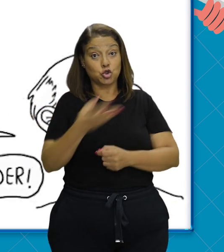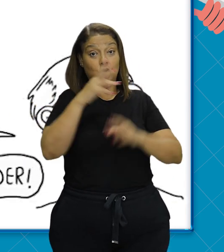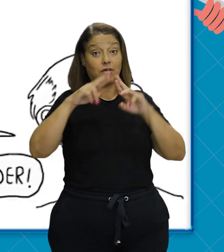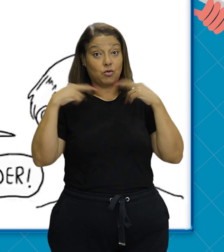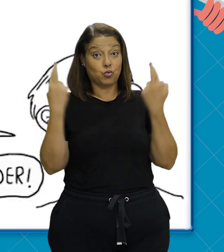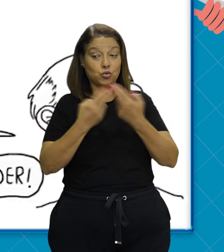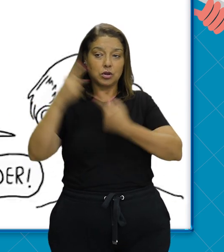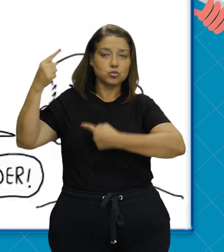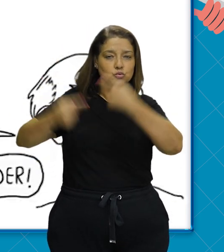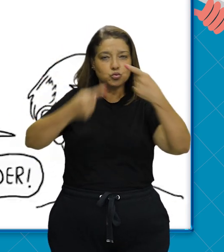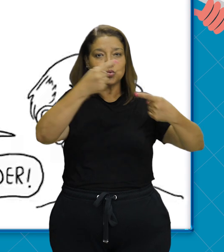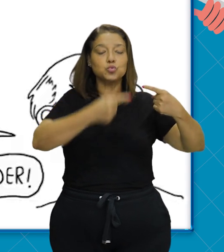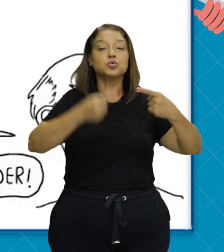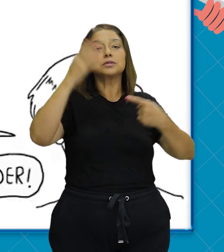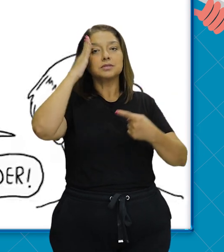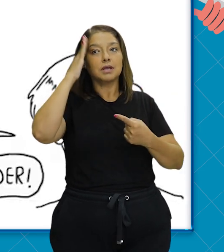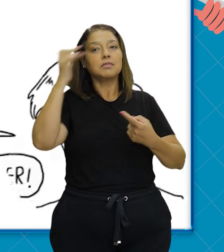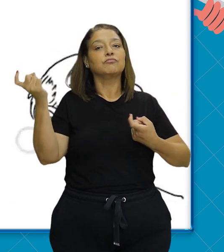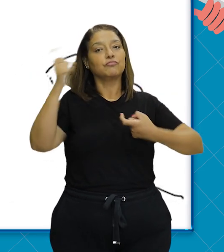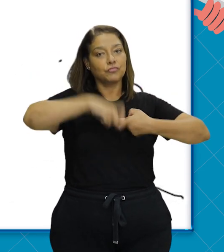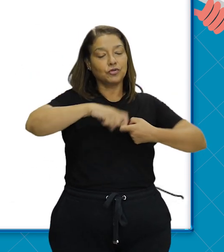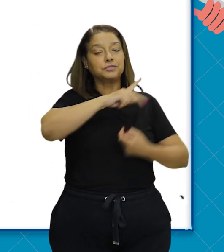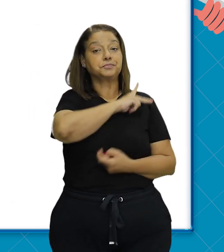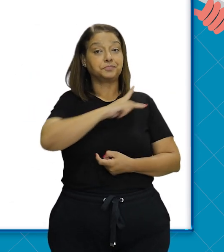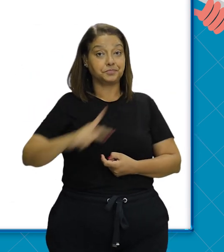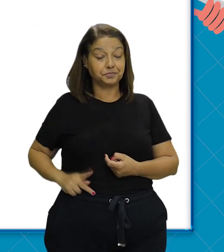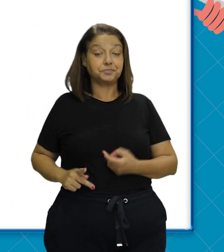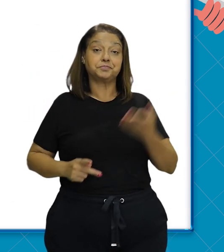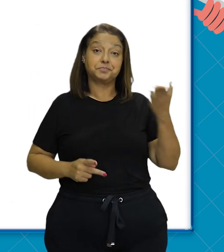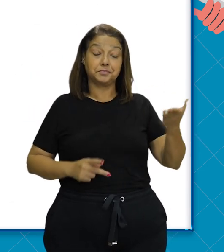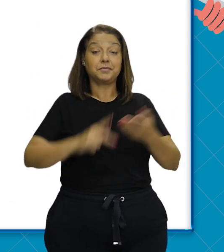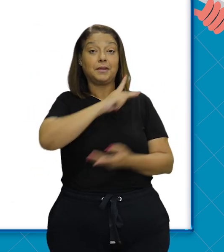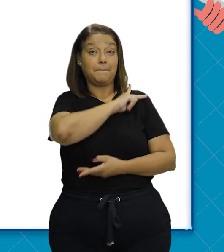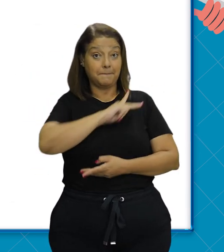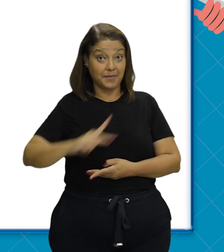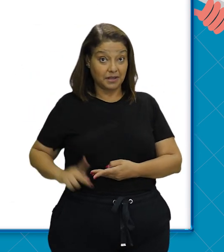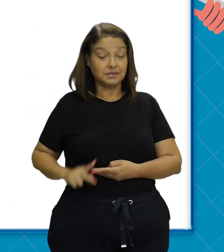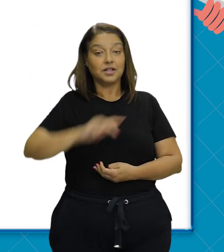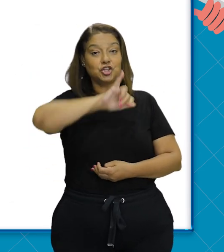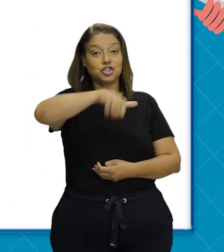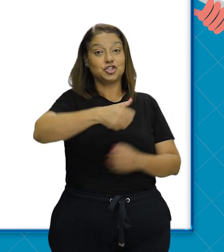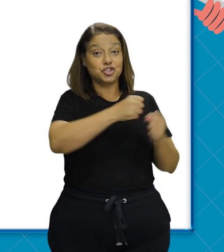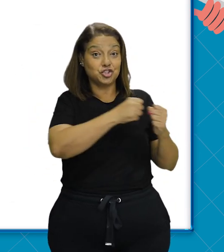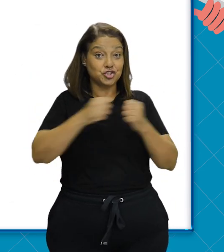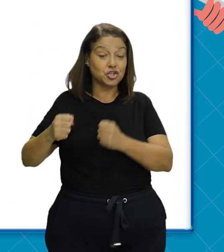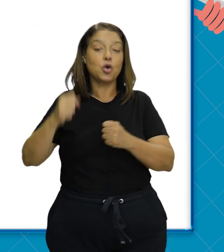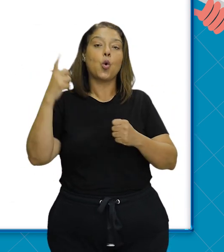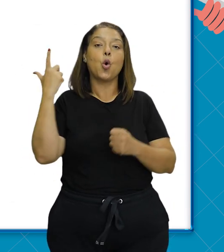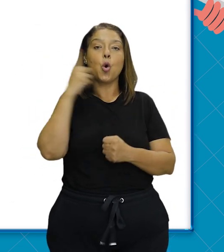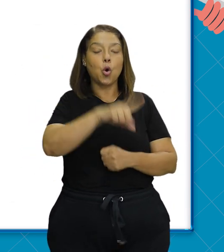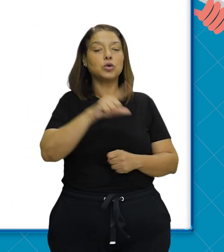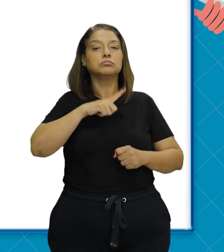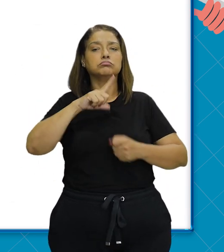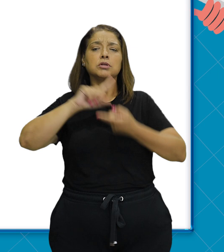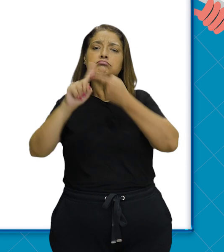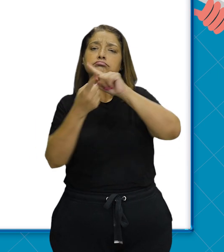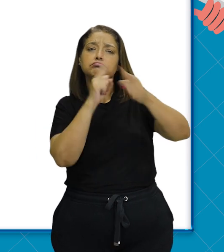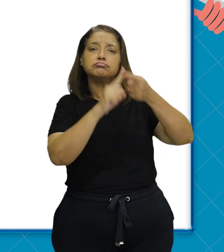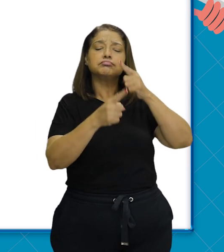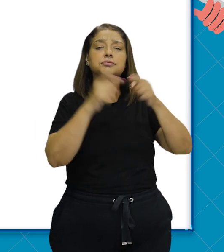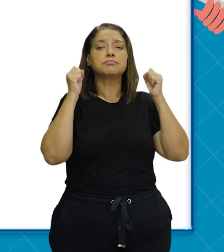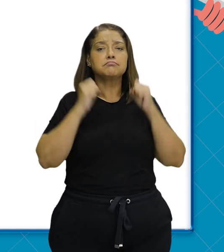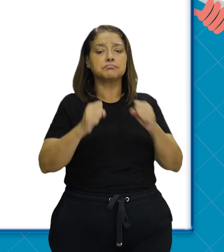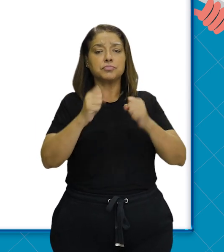retorno do presidencialismo. Como presidente, Jango conseguiu articular um movimento para tentar implantar reformas de